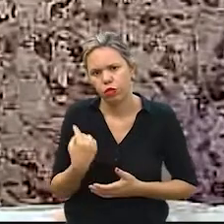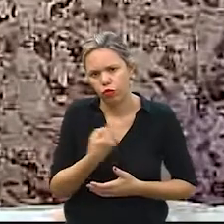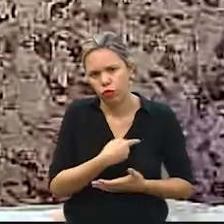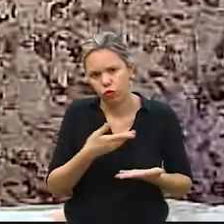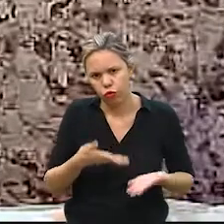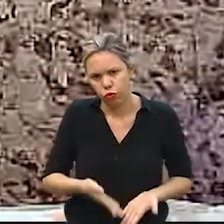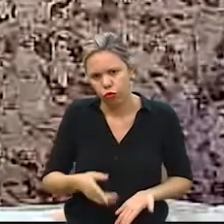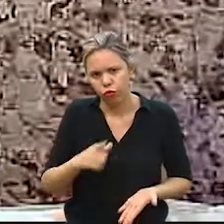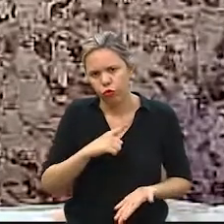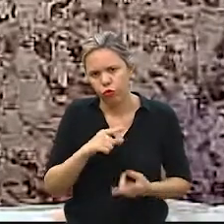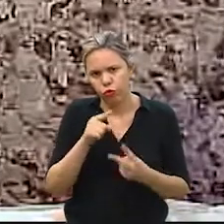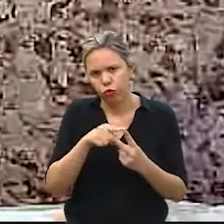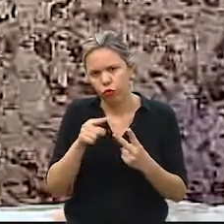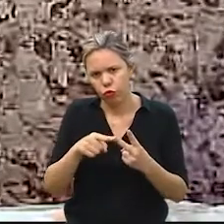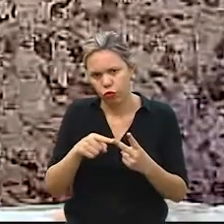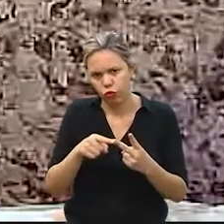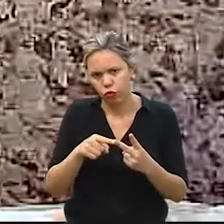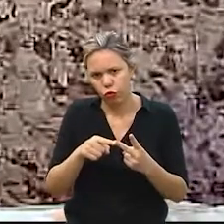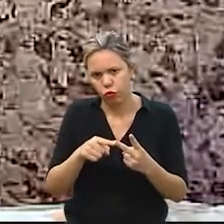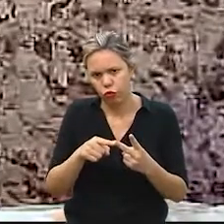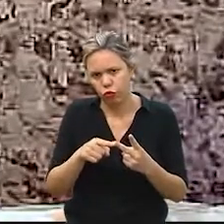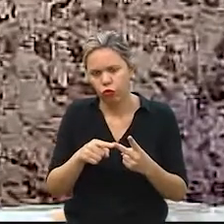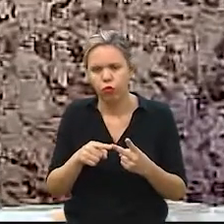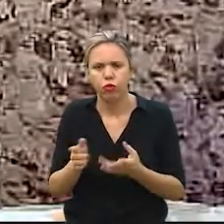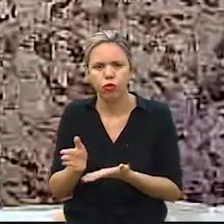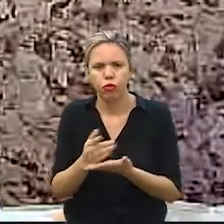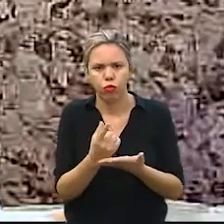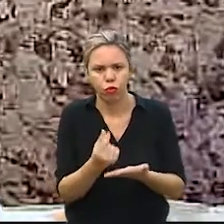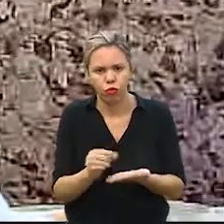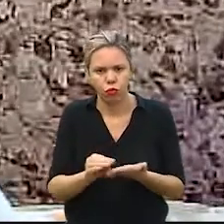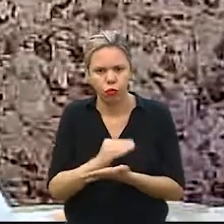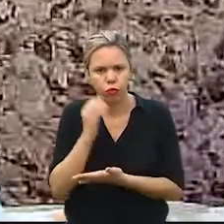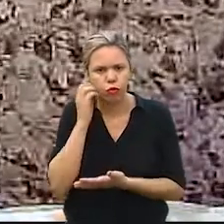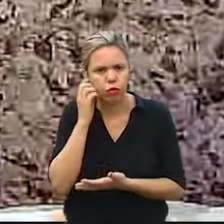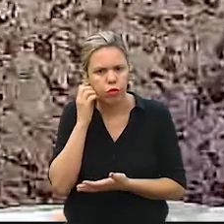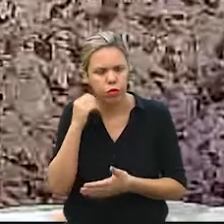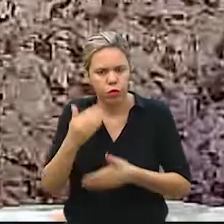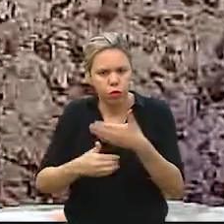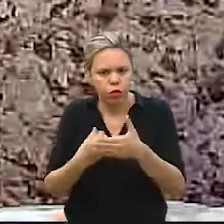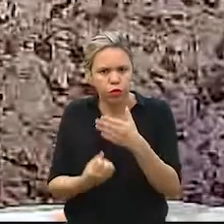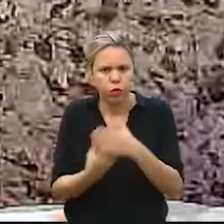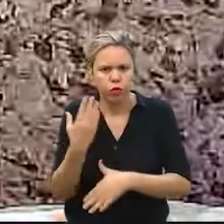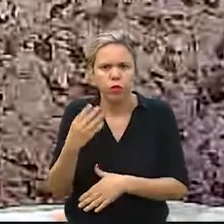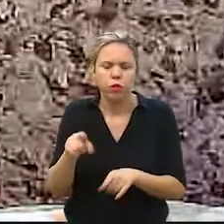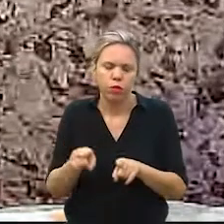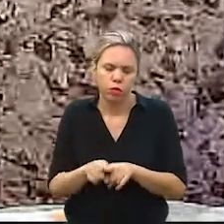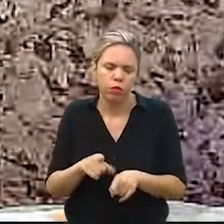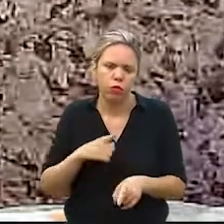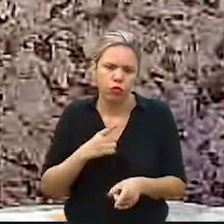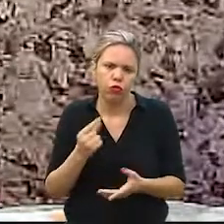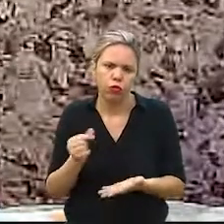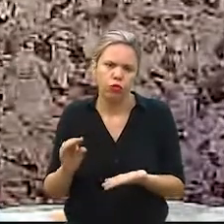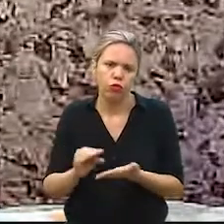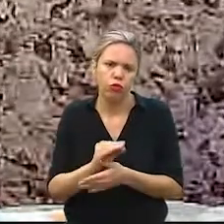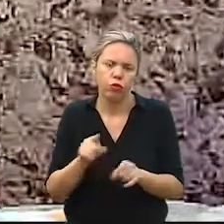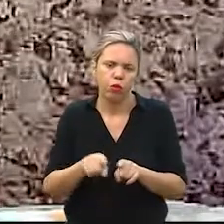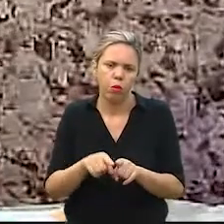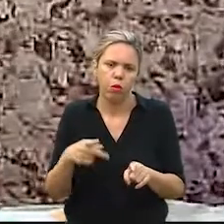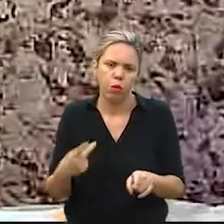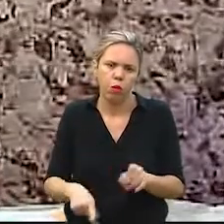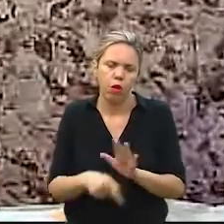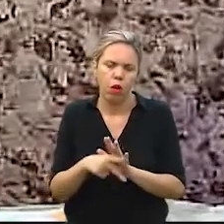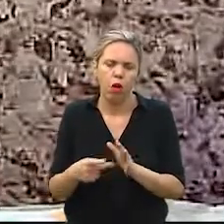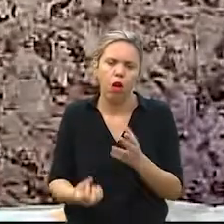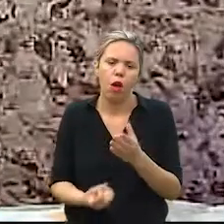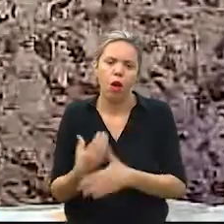gente tem dois tipos de receitas, as receitas correntes e as receitas de capital. As receitas correntes,